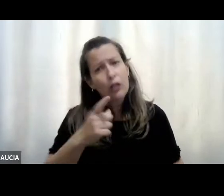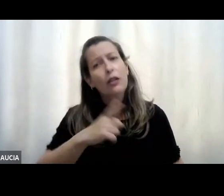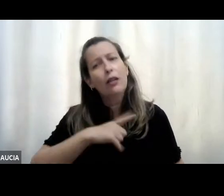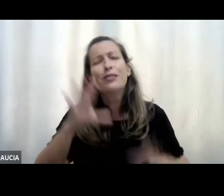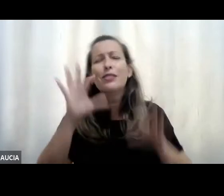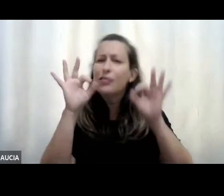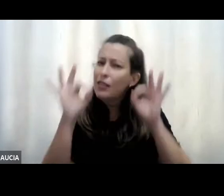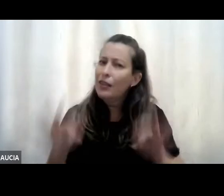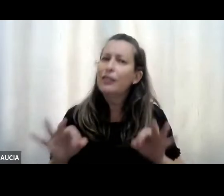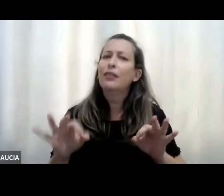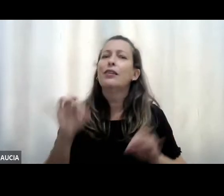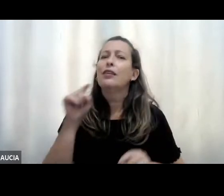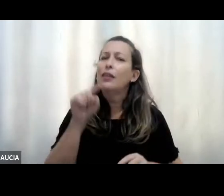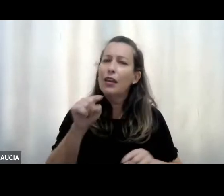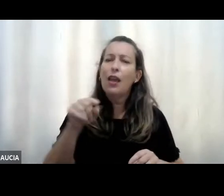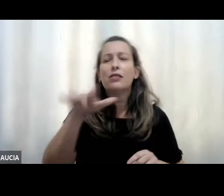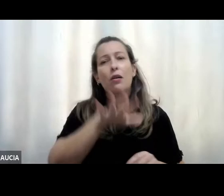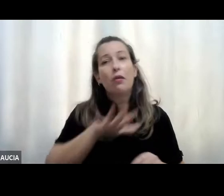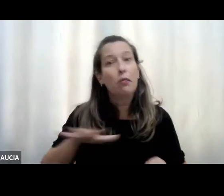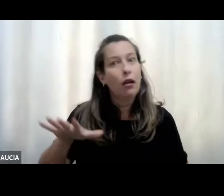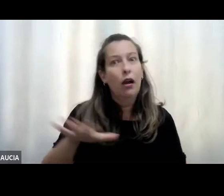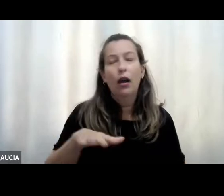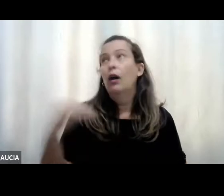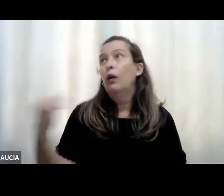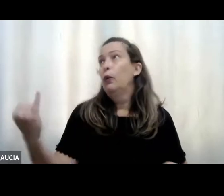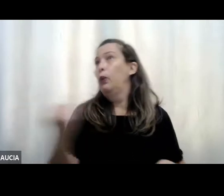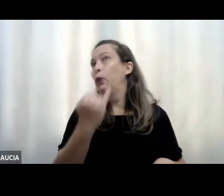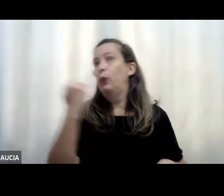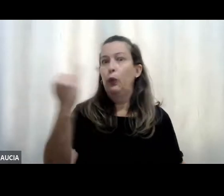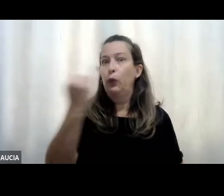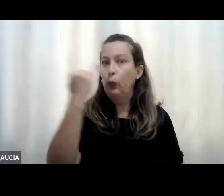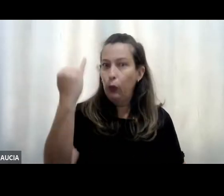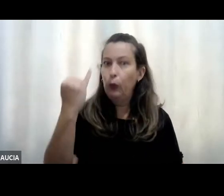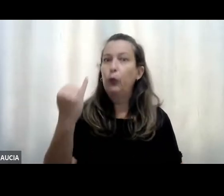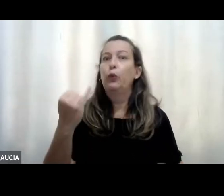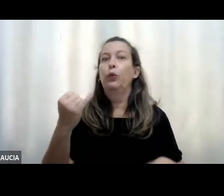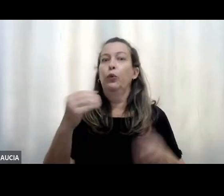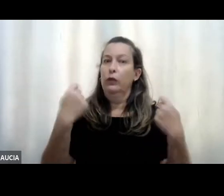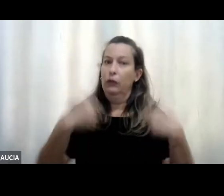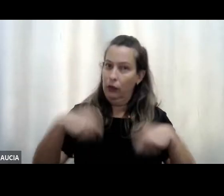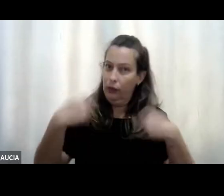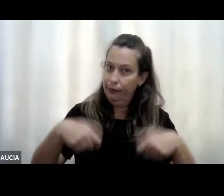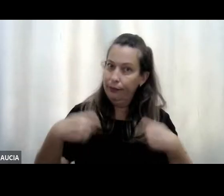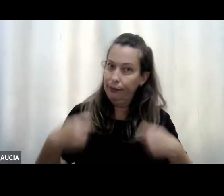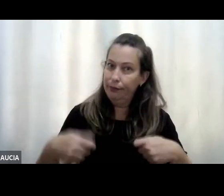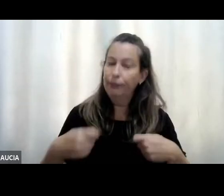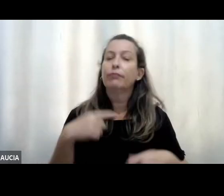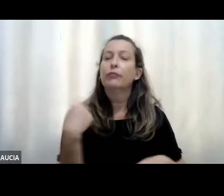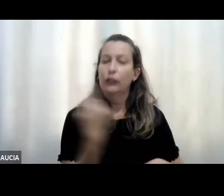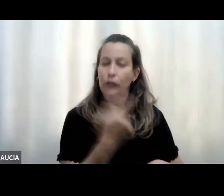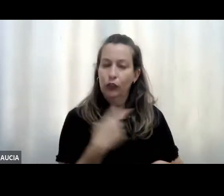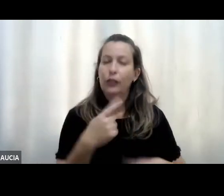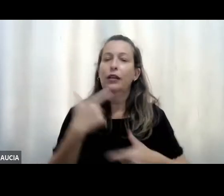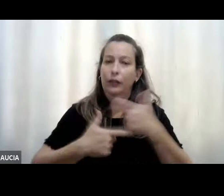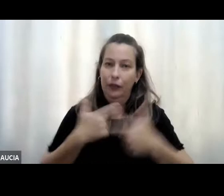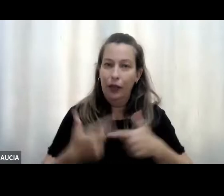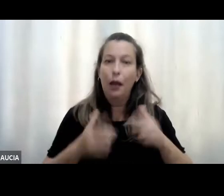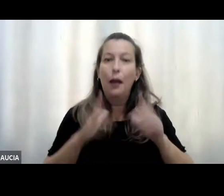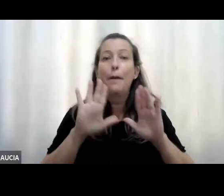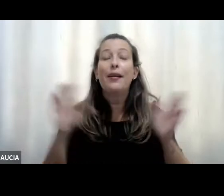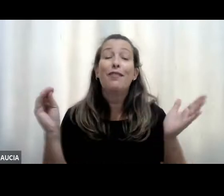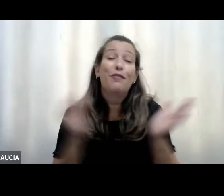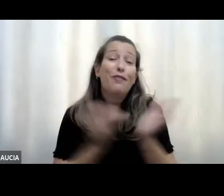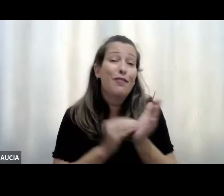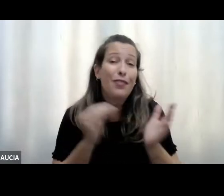tenho certeza que é uma área super importante e relevante para a gente atuar, mas faltam pernas,